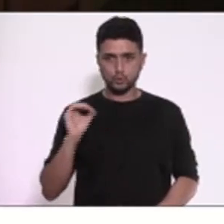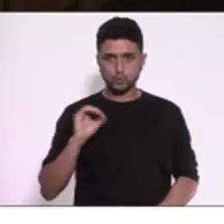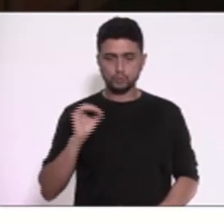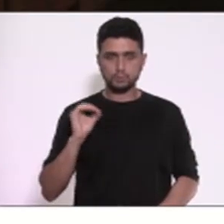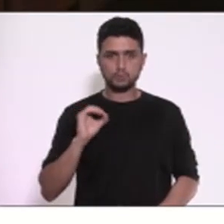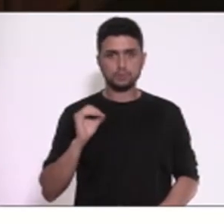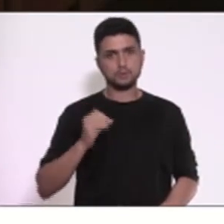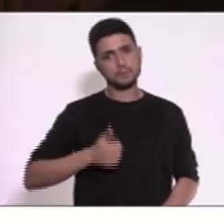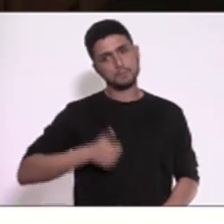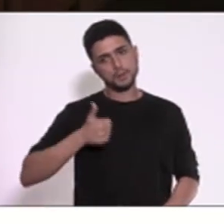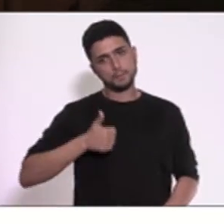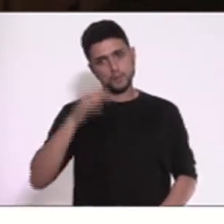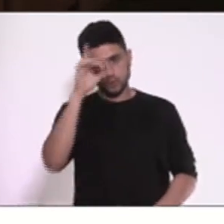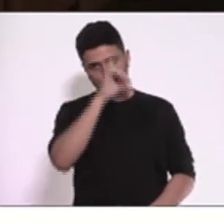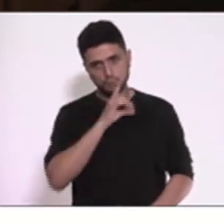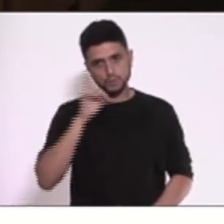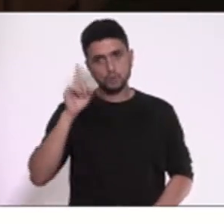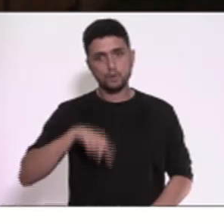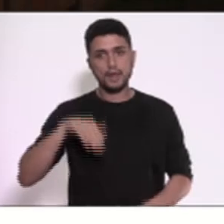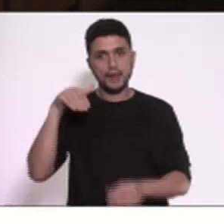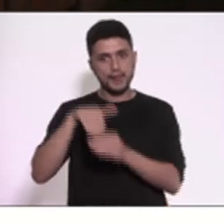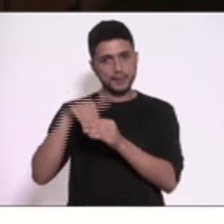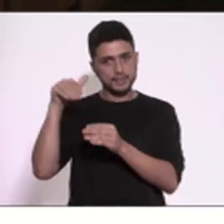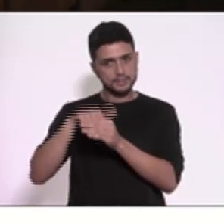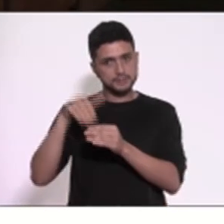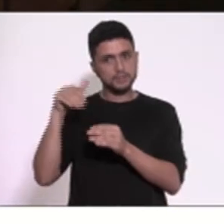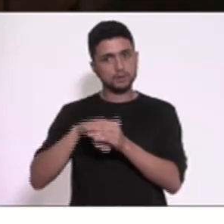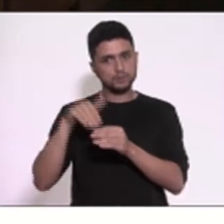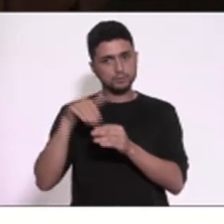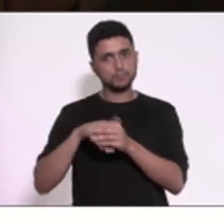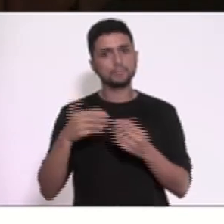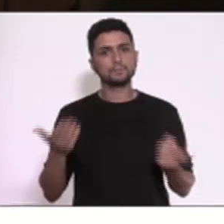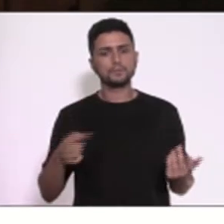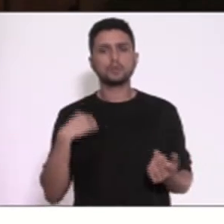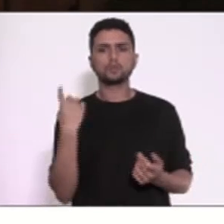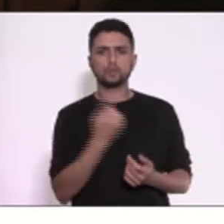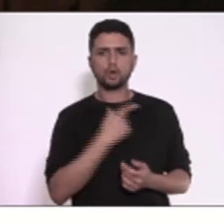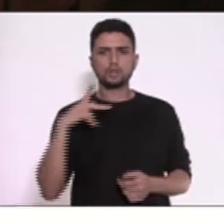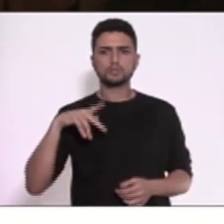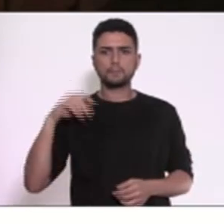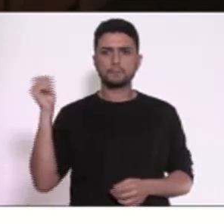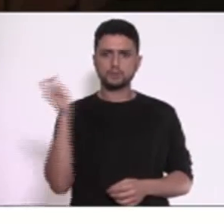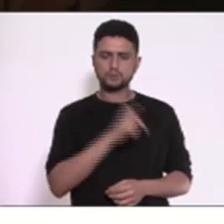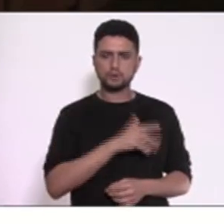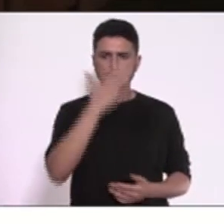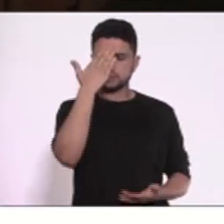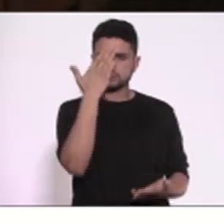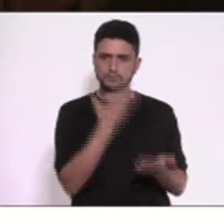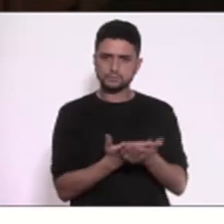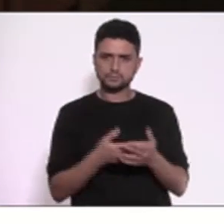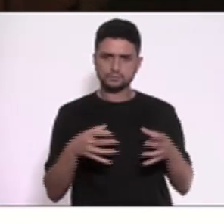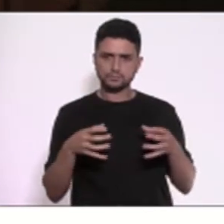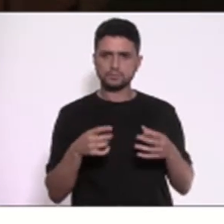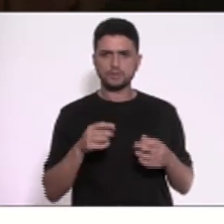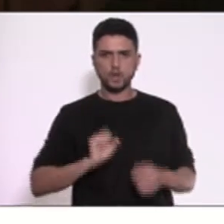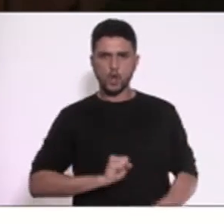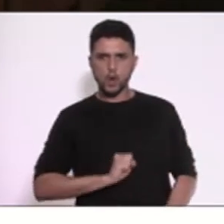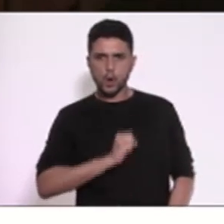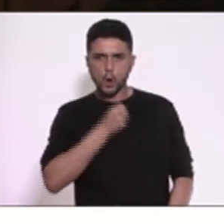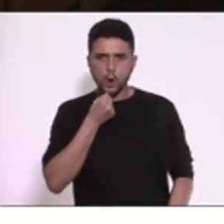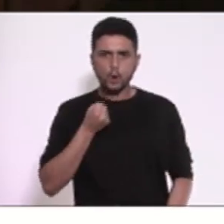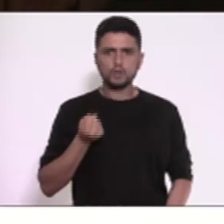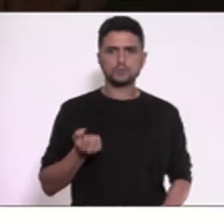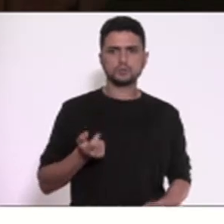domingo de outubro é o domingo da eleição. Nós, da bancada do PSOL, acreditamos que intolerância, que o ódio se combate